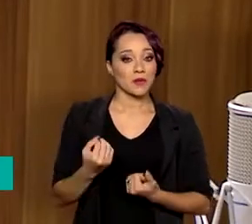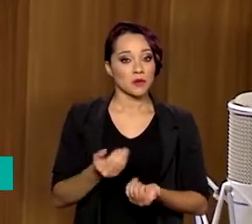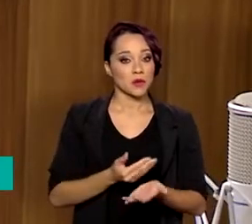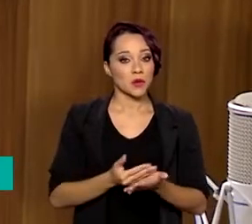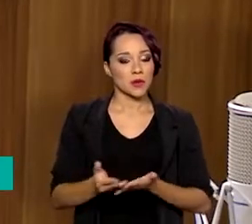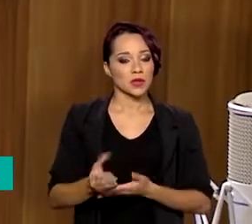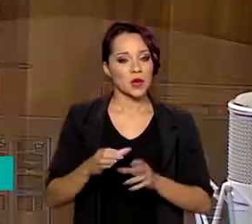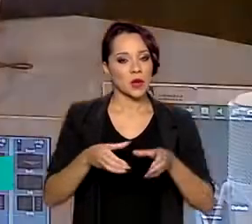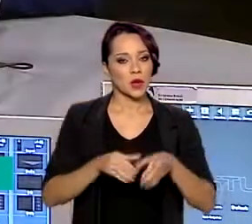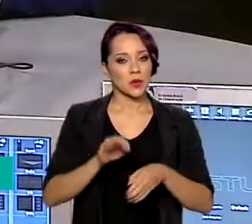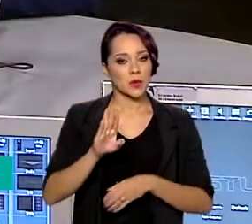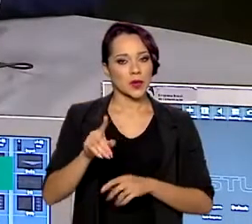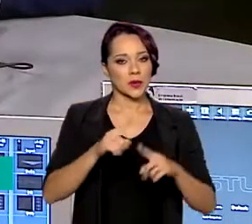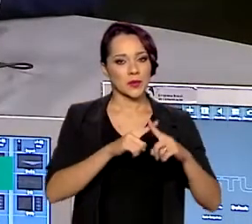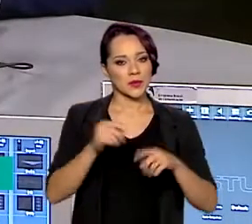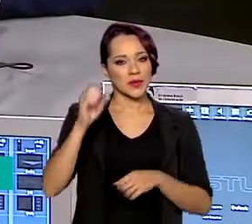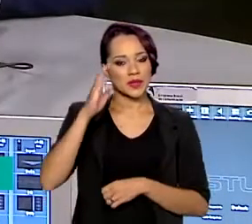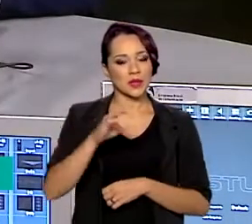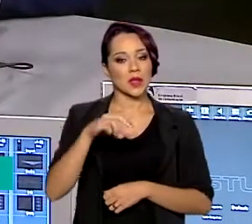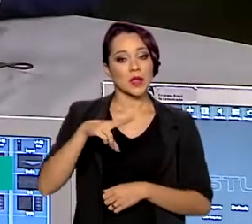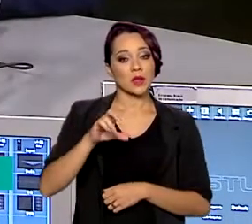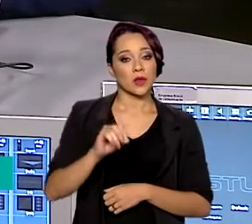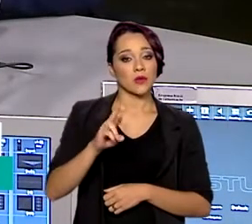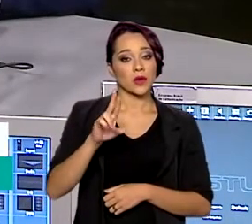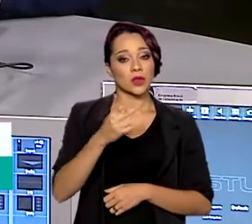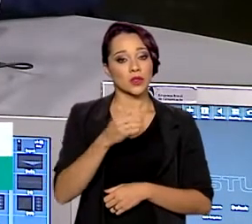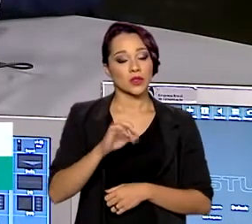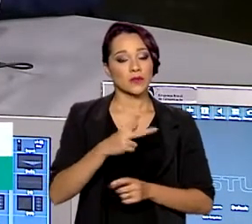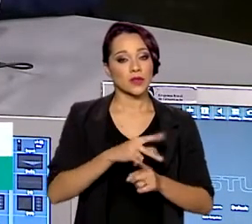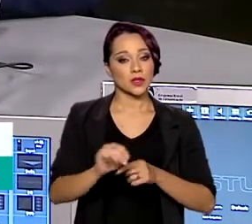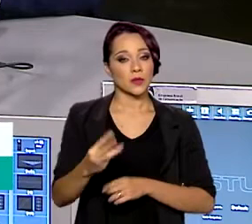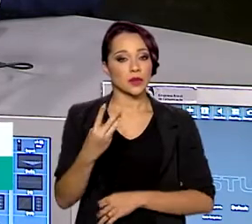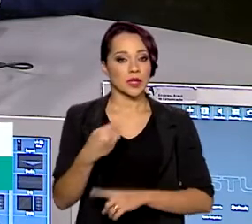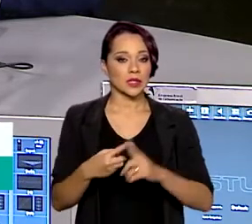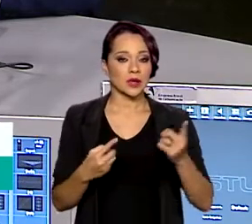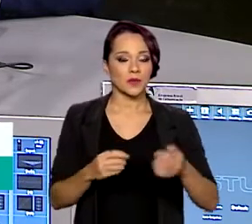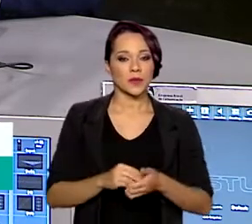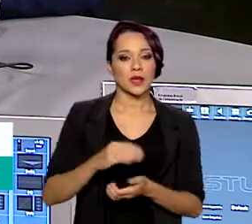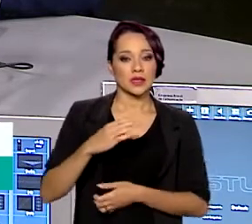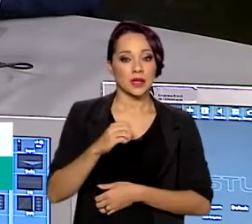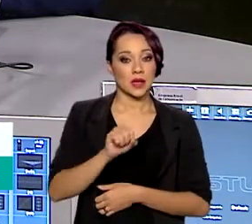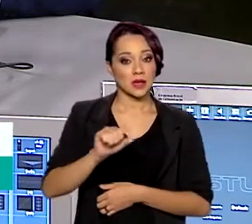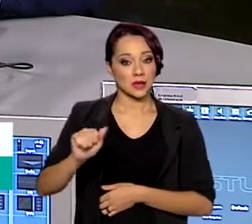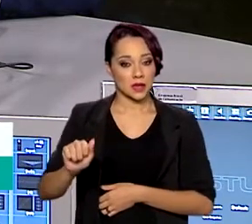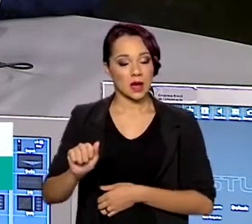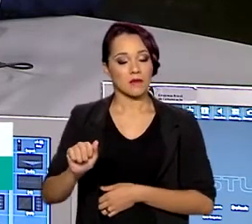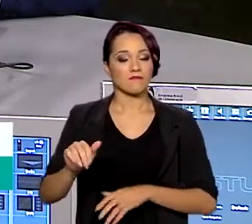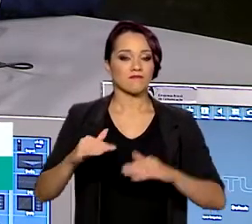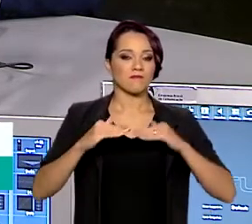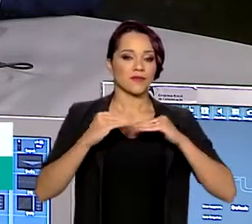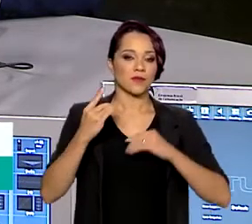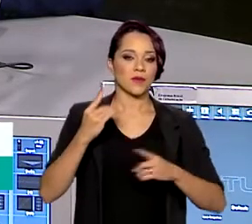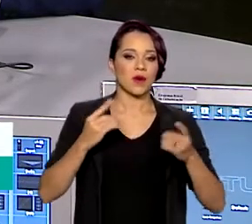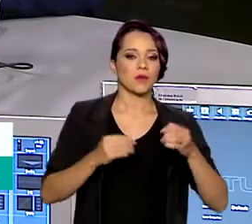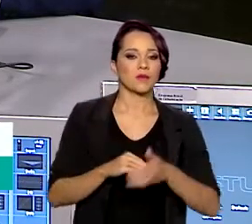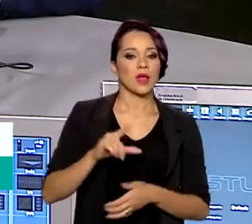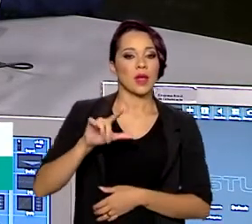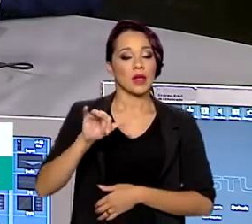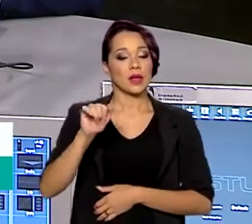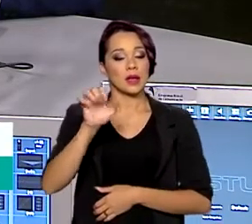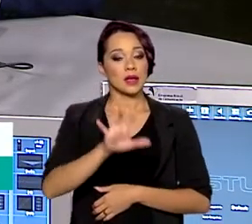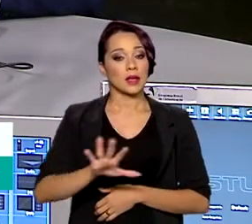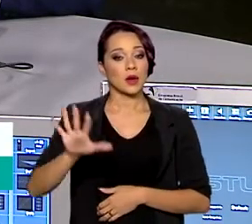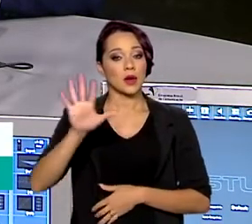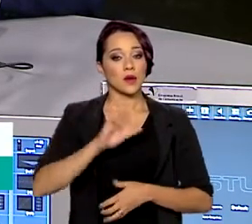com a Série B do Brasileirão. Novo Horizontino venceu o CRB por 3-1. CSA e Criciúma ficaram no 1-1. Liga dos Campeões da